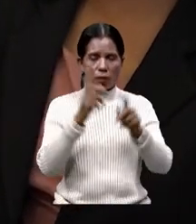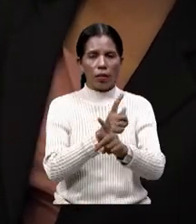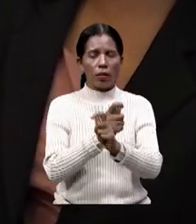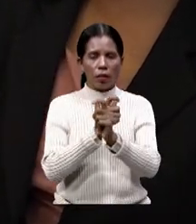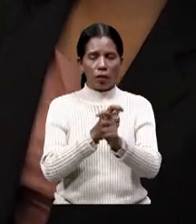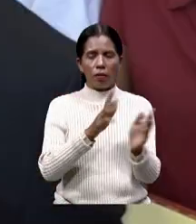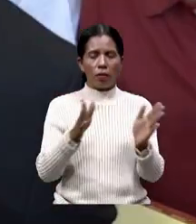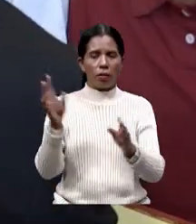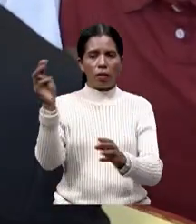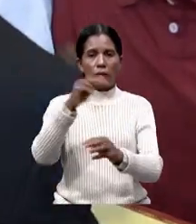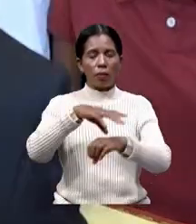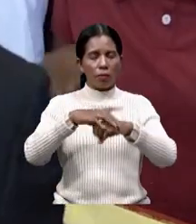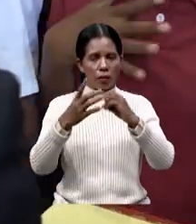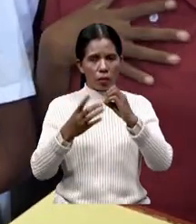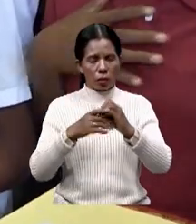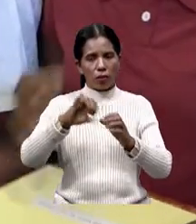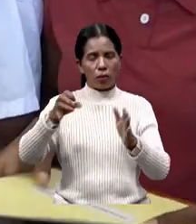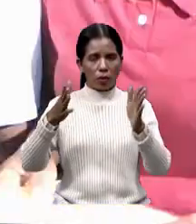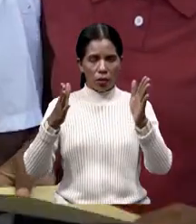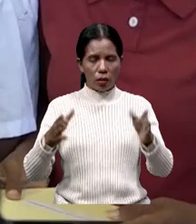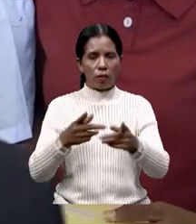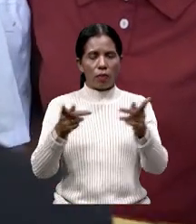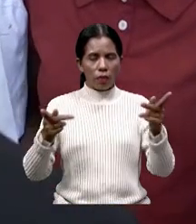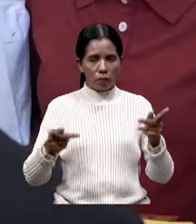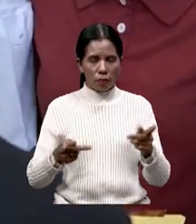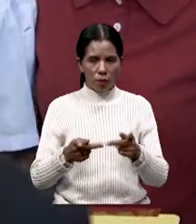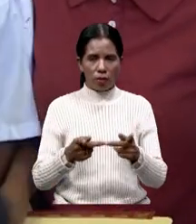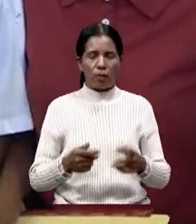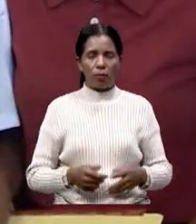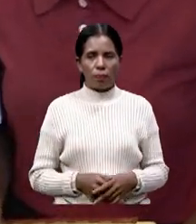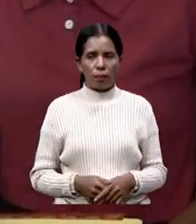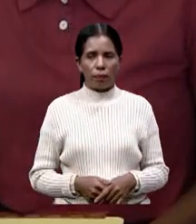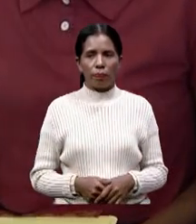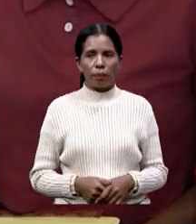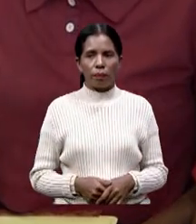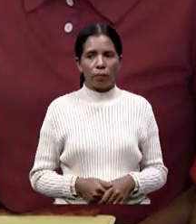para o Planeta, Jornalismo e a Crise Ambiental de Oin.